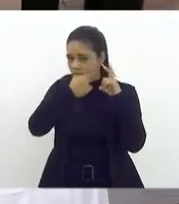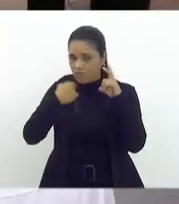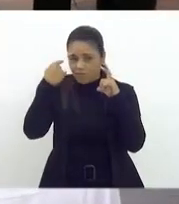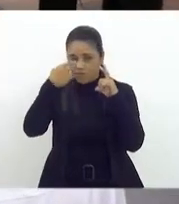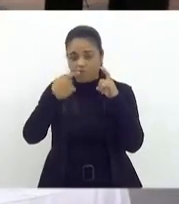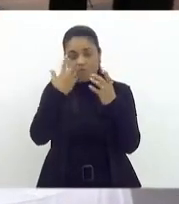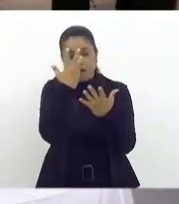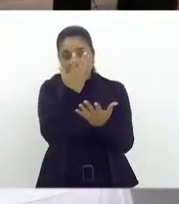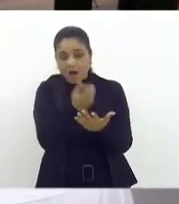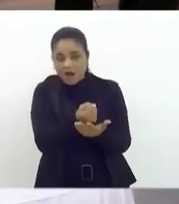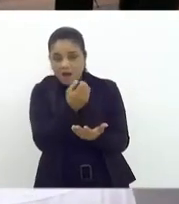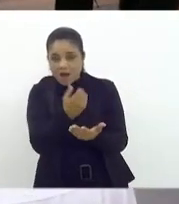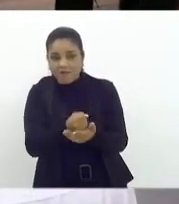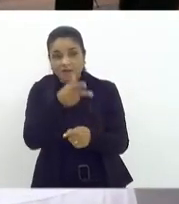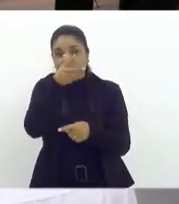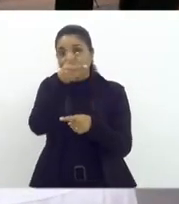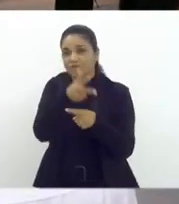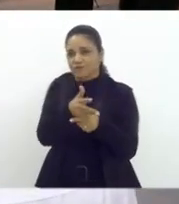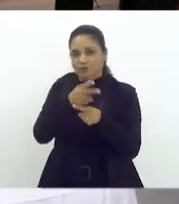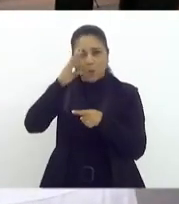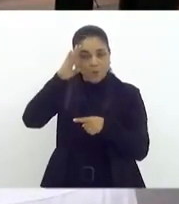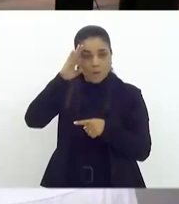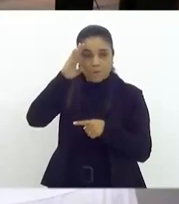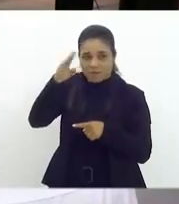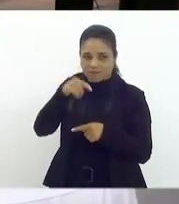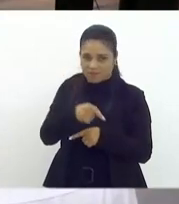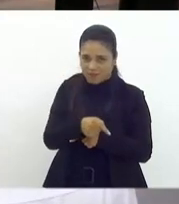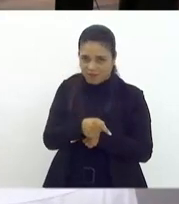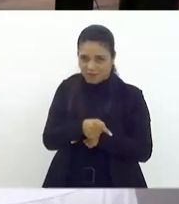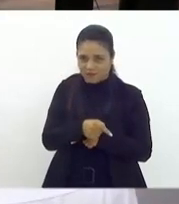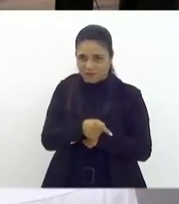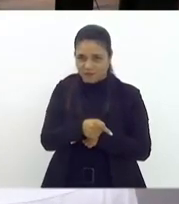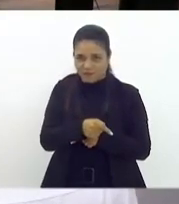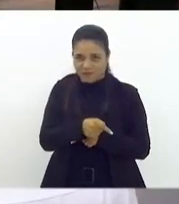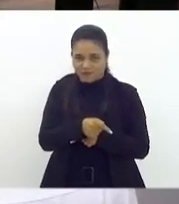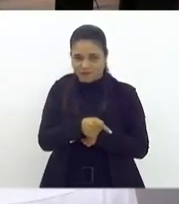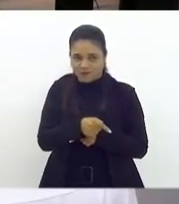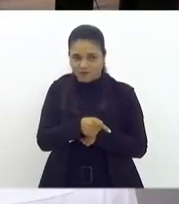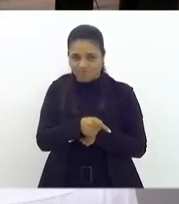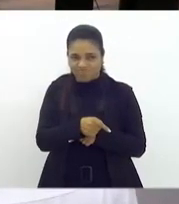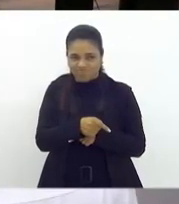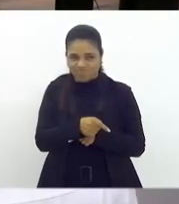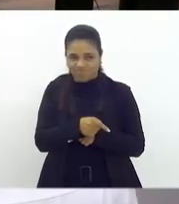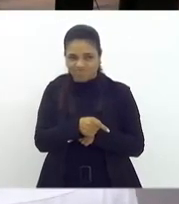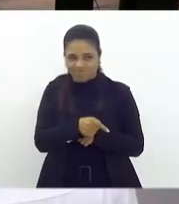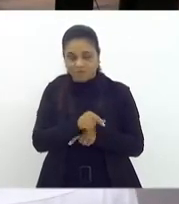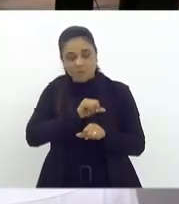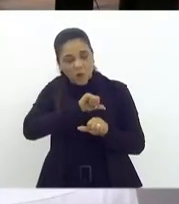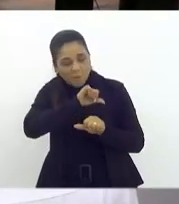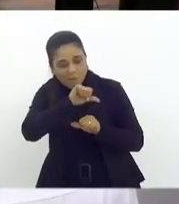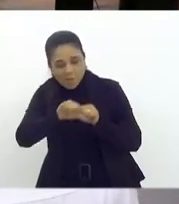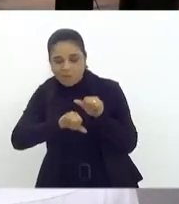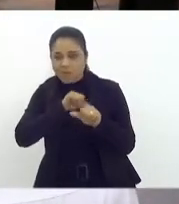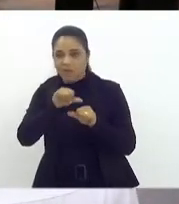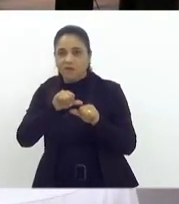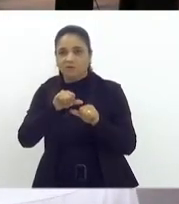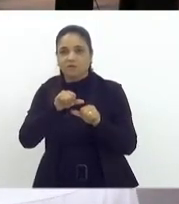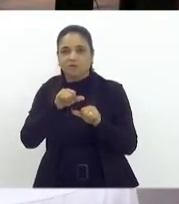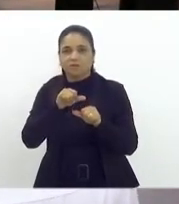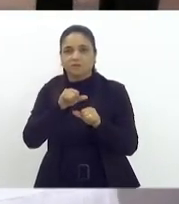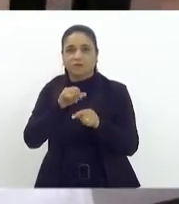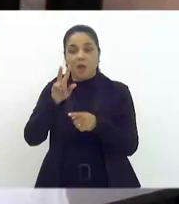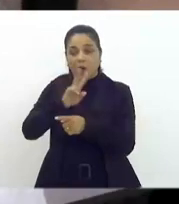ser gravado em vídeo eu acho que esse é um ponto essencial para a gente mudar o estado de coisas tá